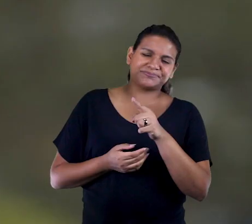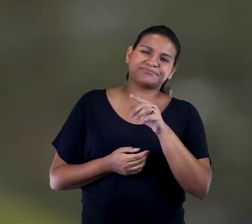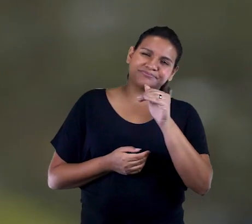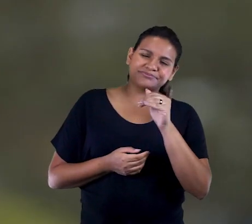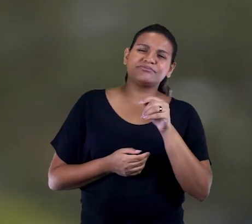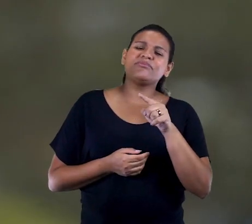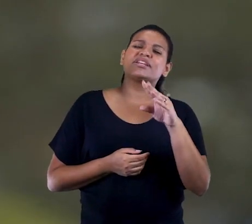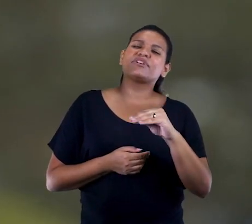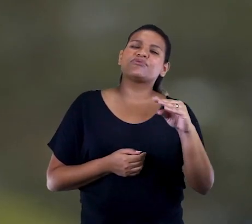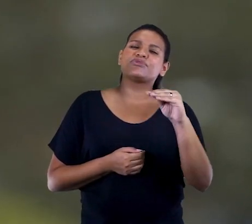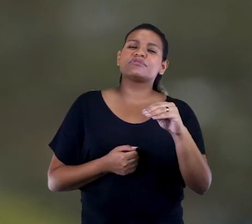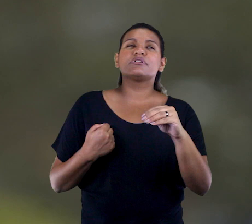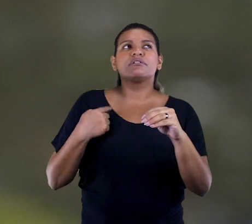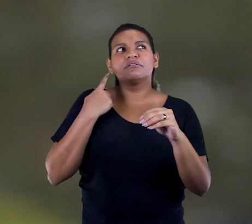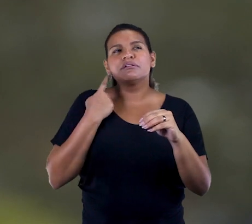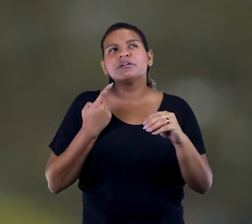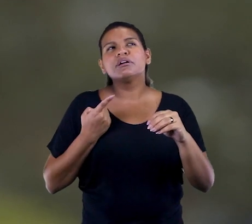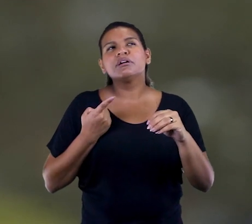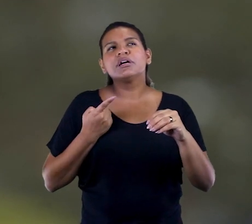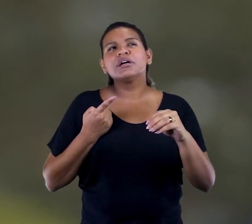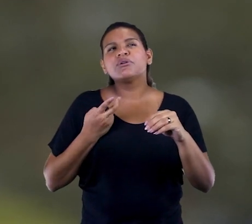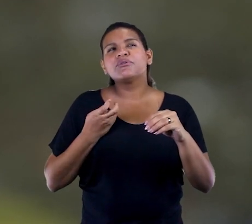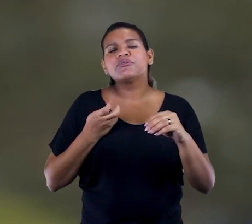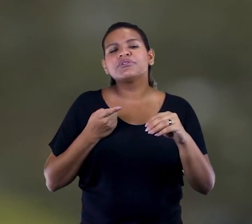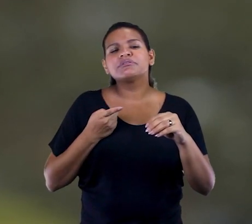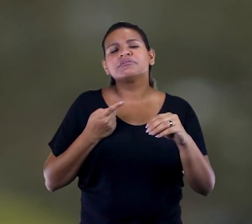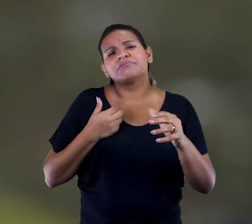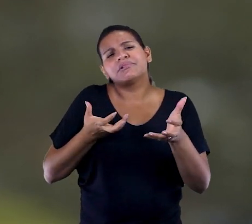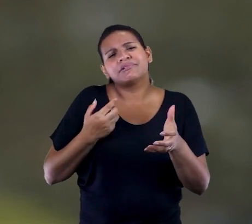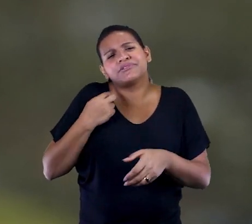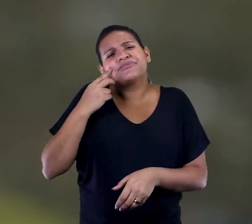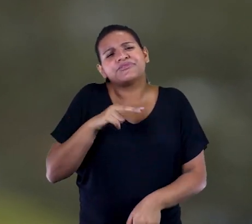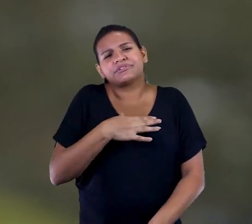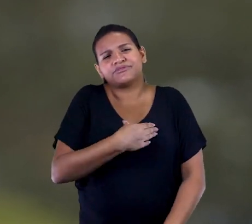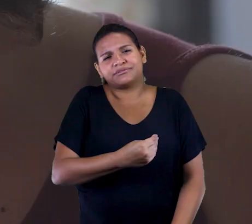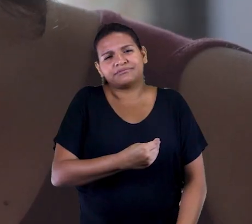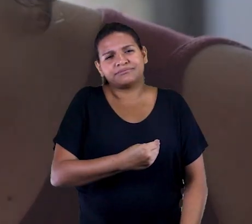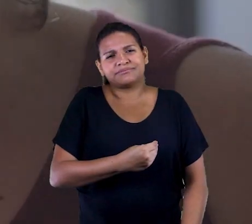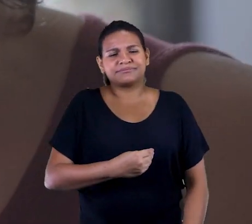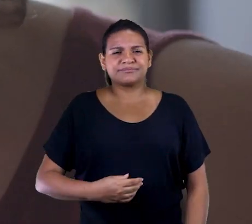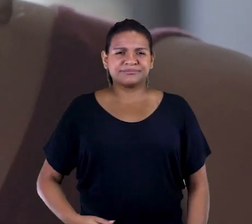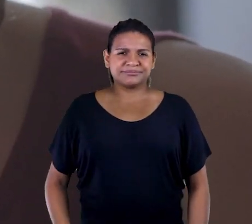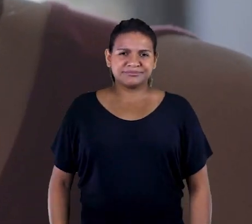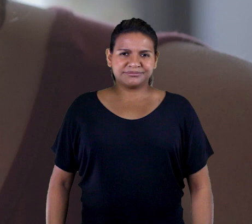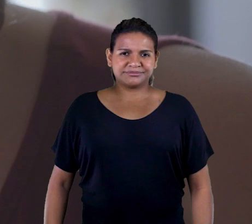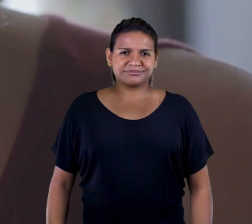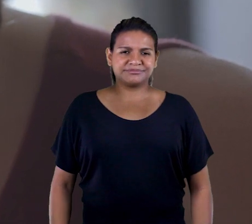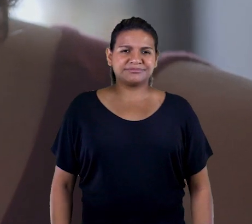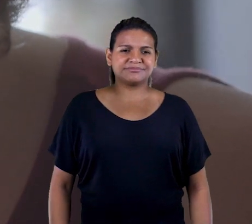né? Só que aí ela falava e eu escutava o que ela falava. E eu queria era vê-lo.